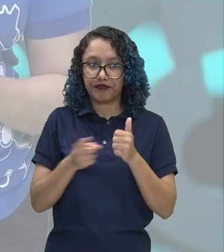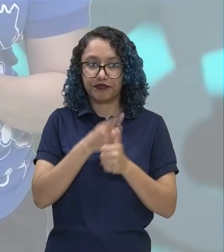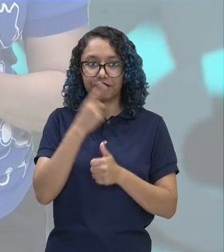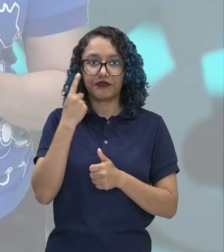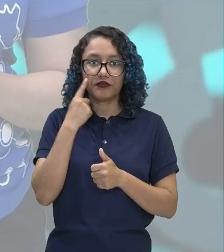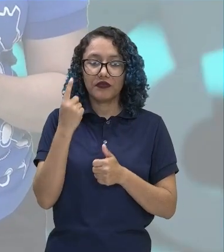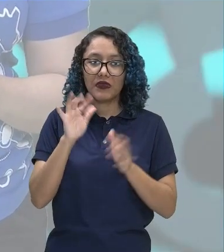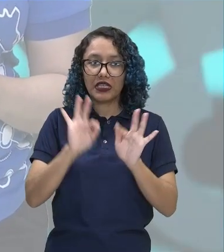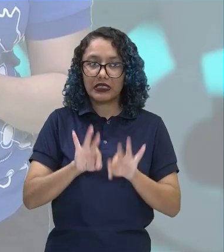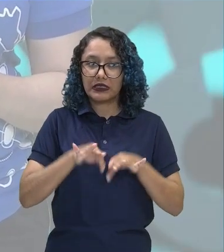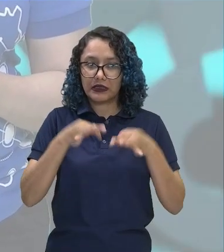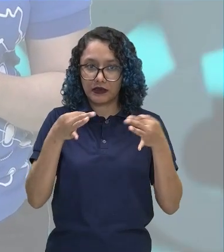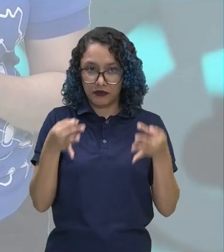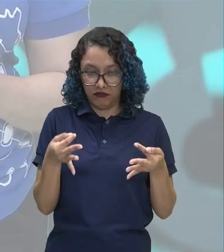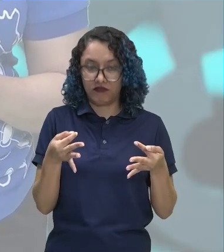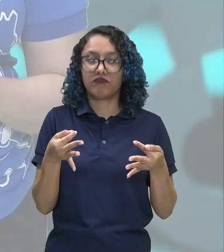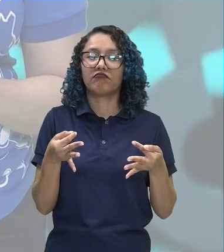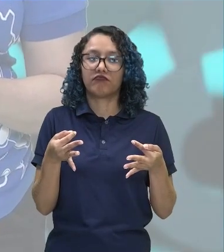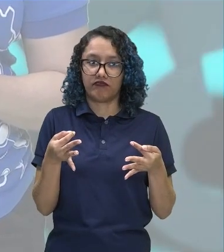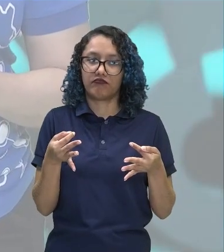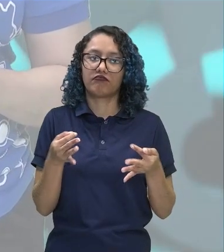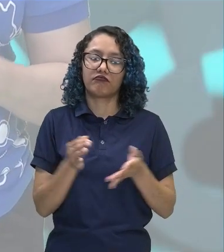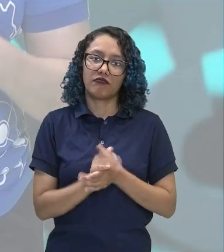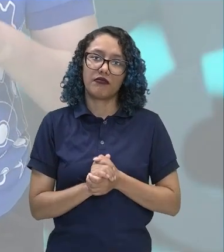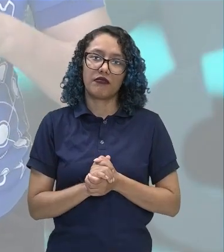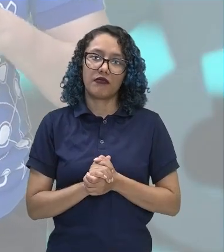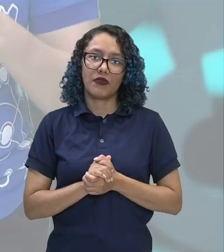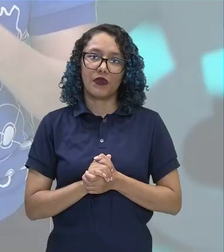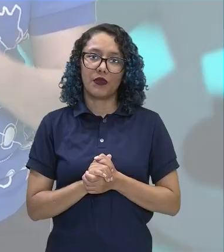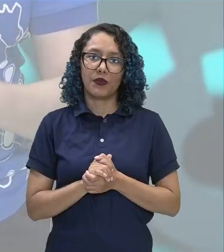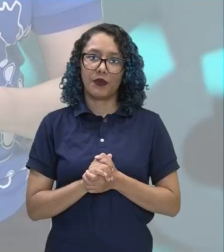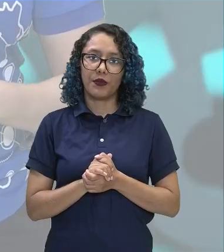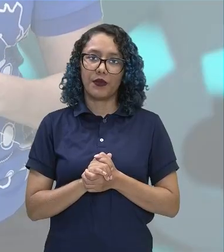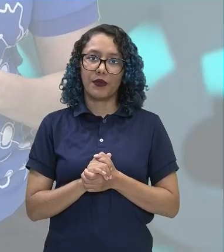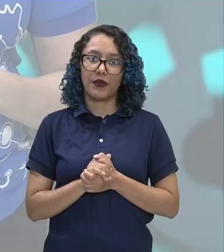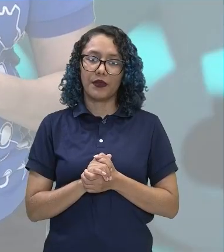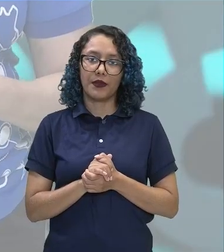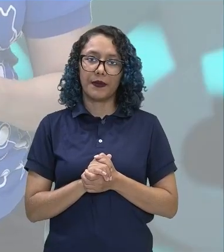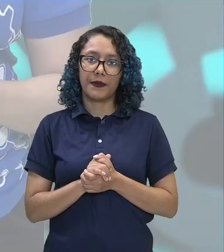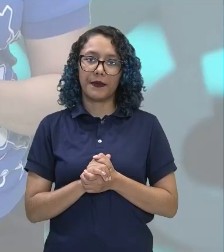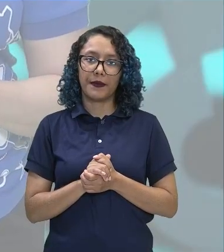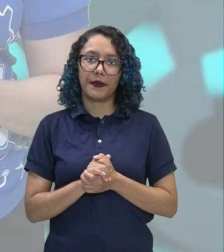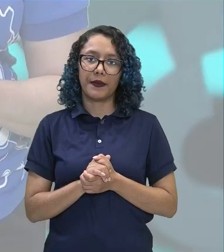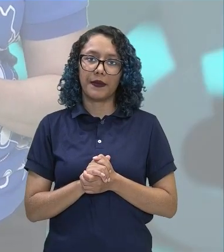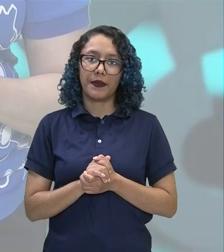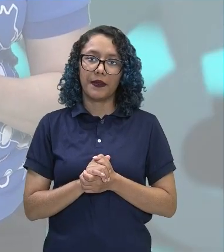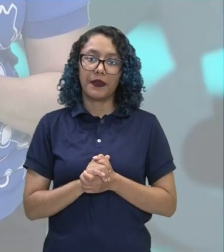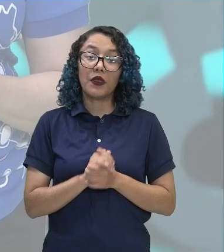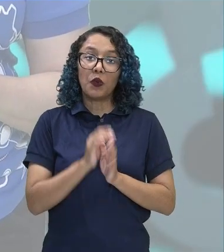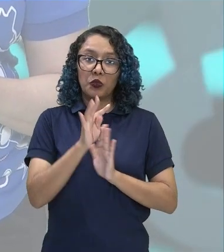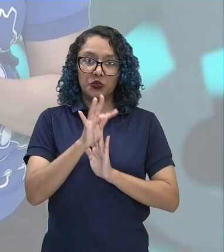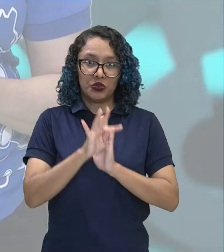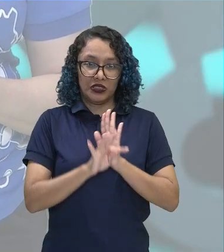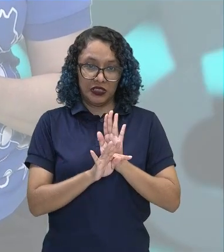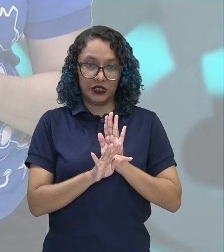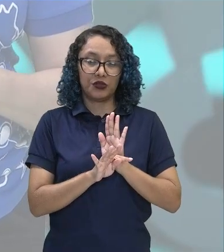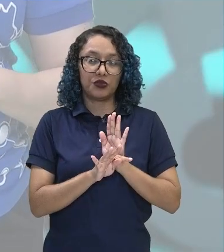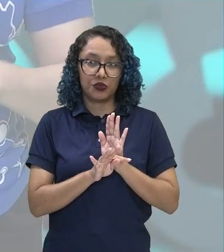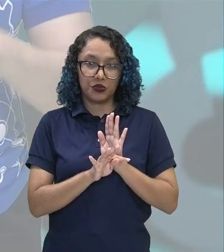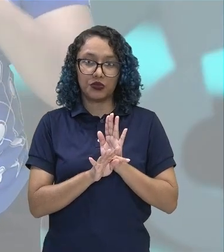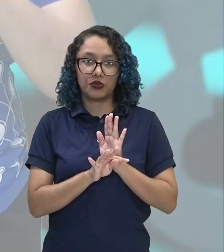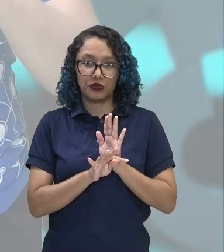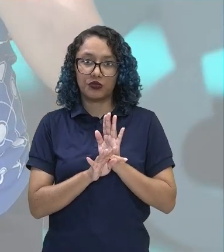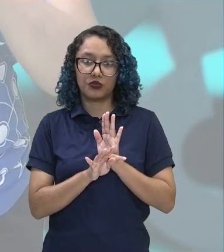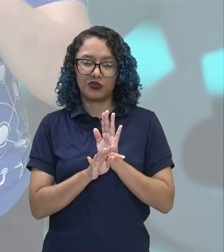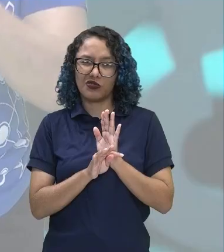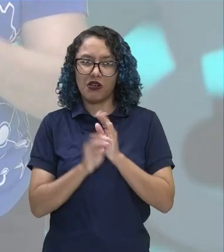Simplicidade, né? Um texto que vai ser bem acessível a todos,